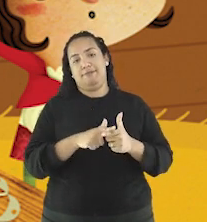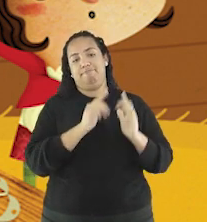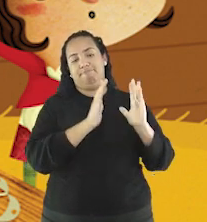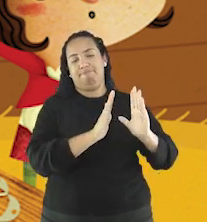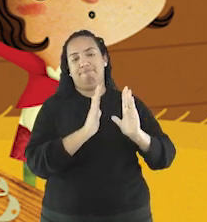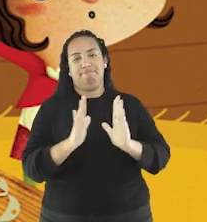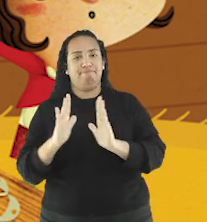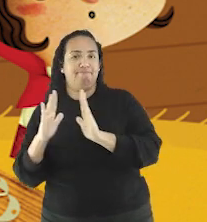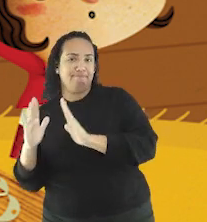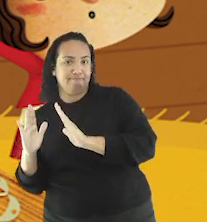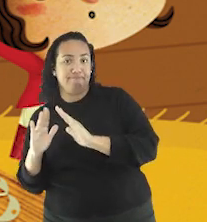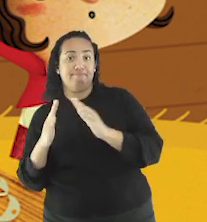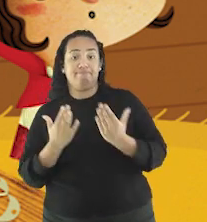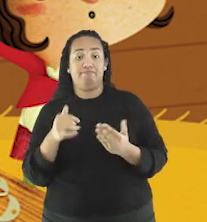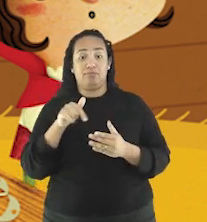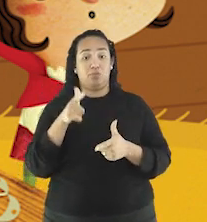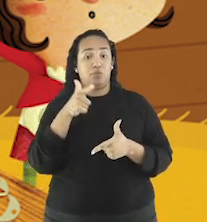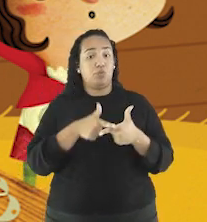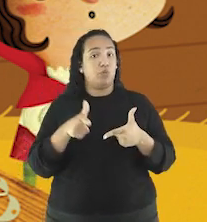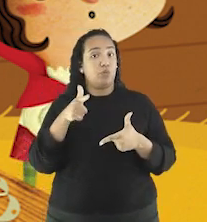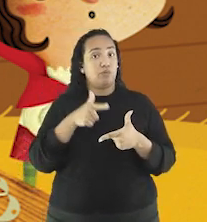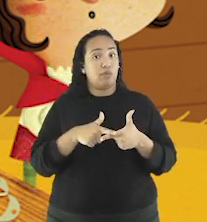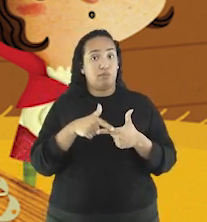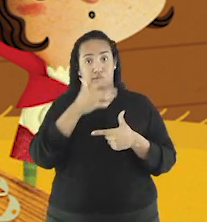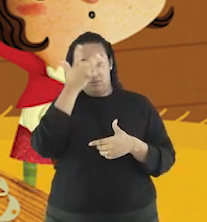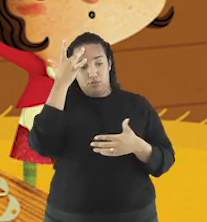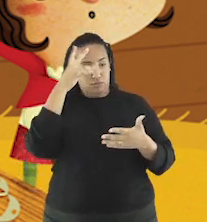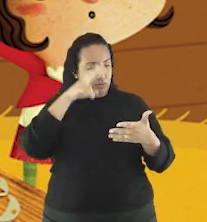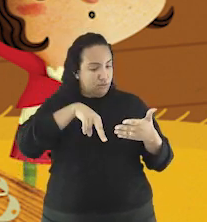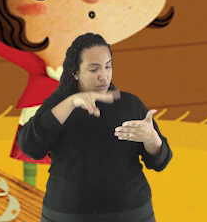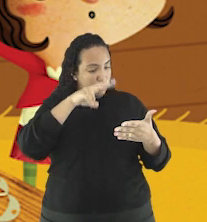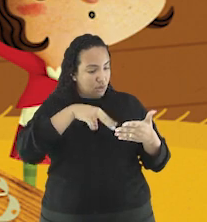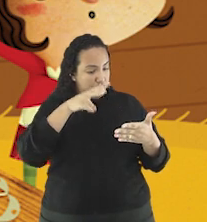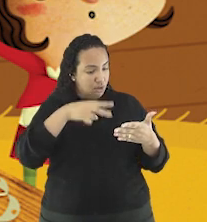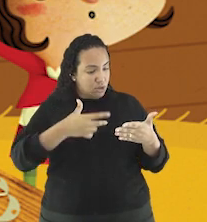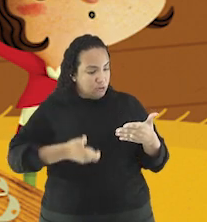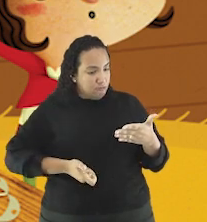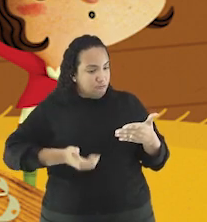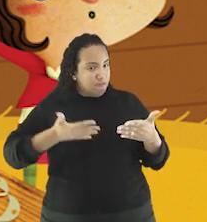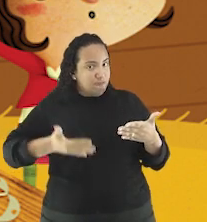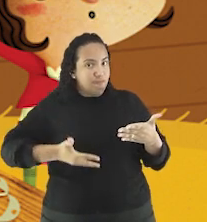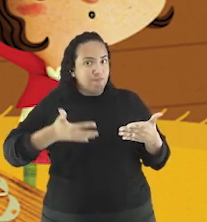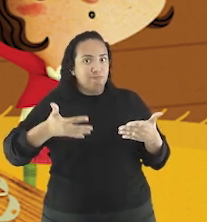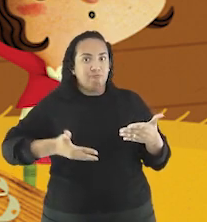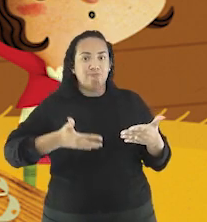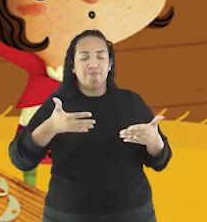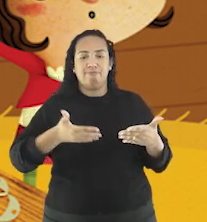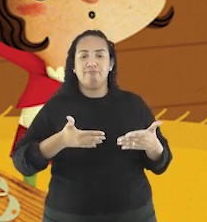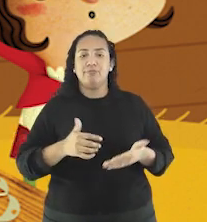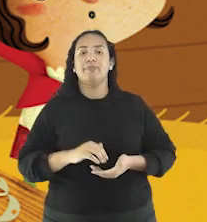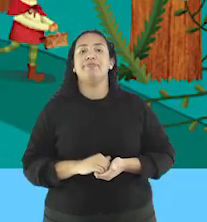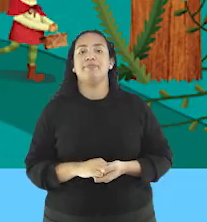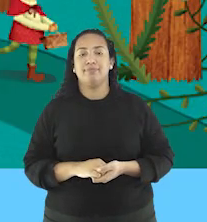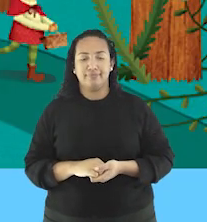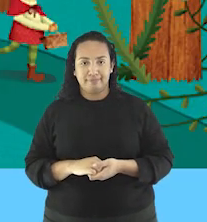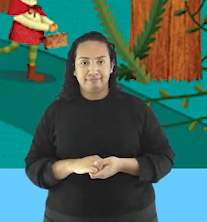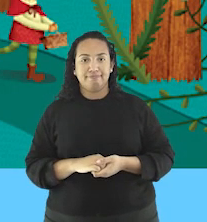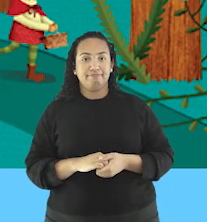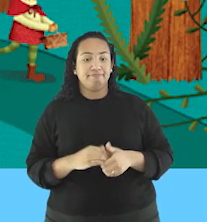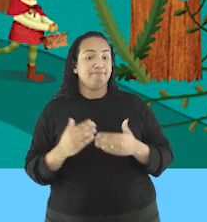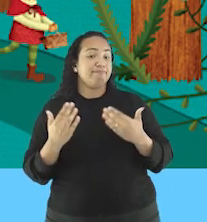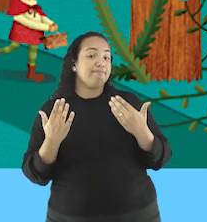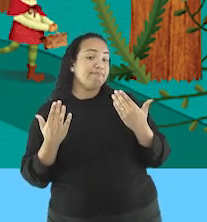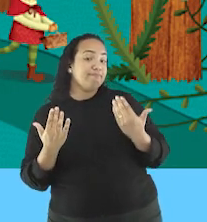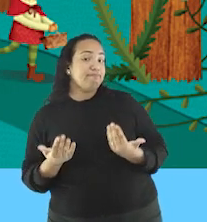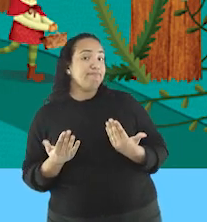dos fatos. O conflito estimula o leitor em relação à narrativa.